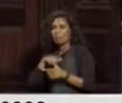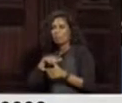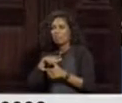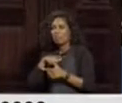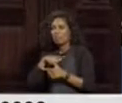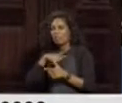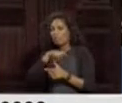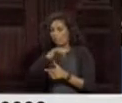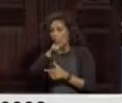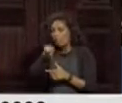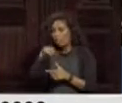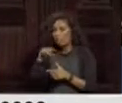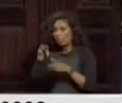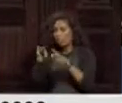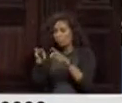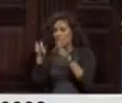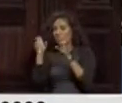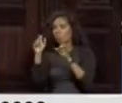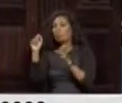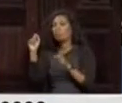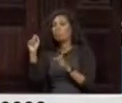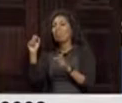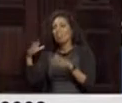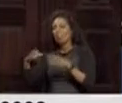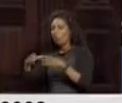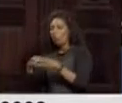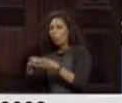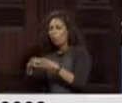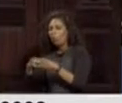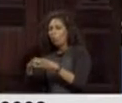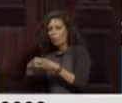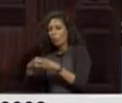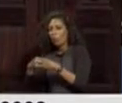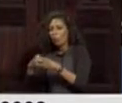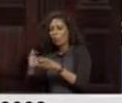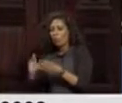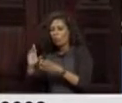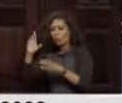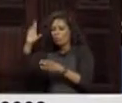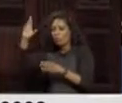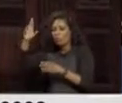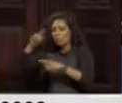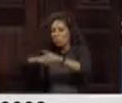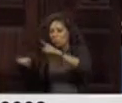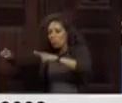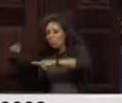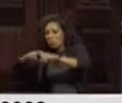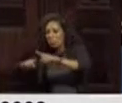governos perderam a autoridade. E no que perderam a autoridade,